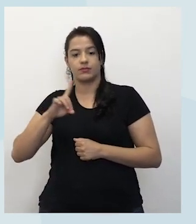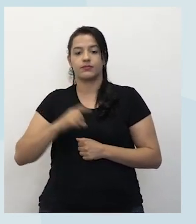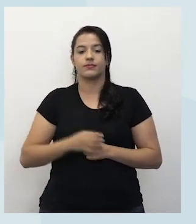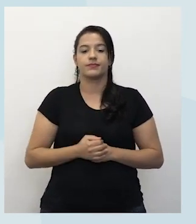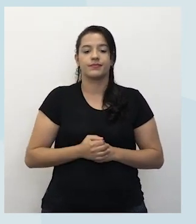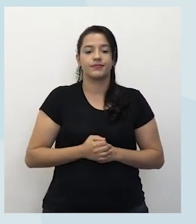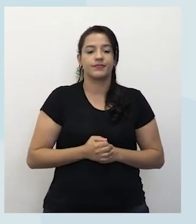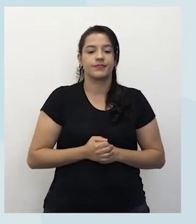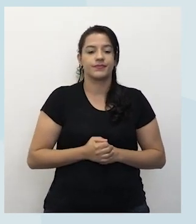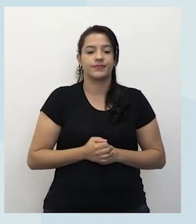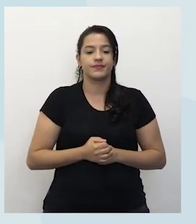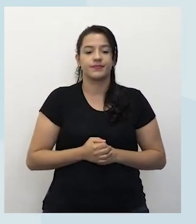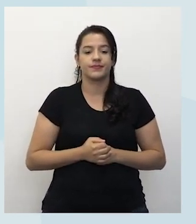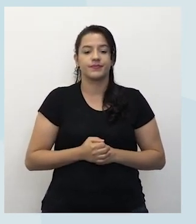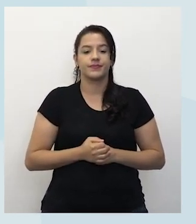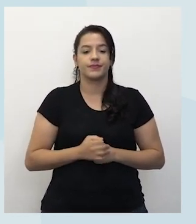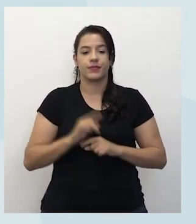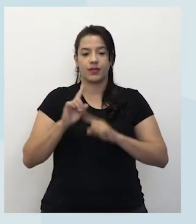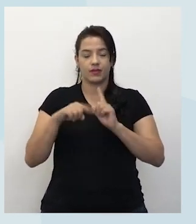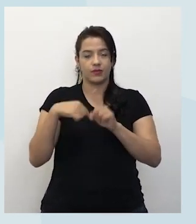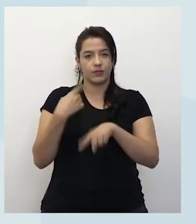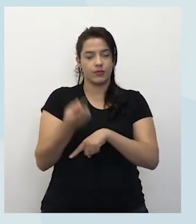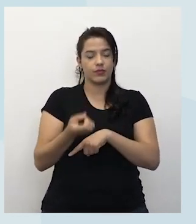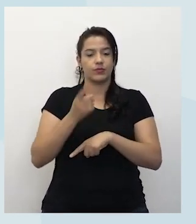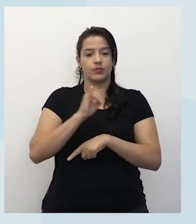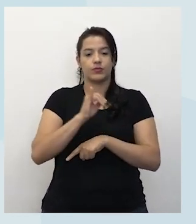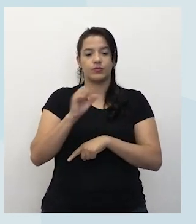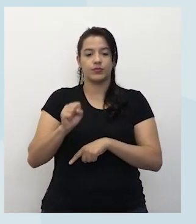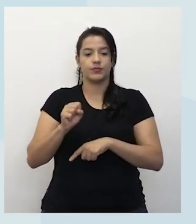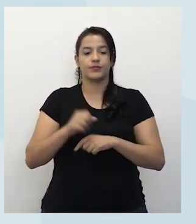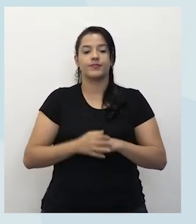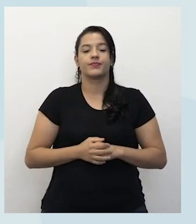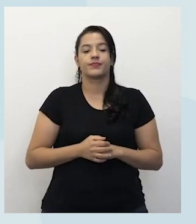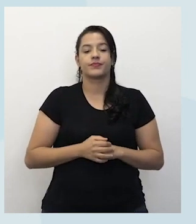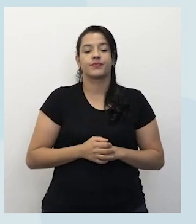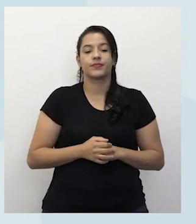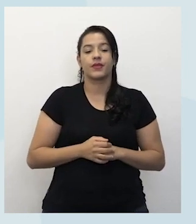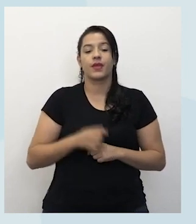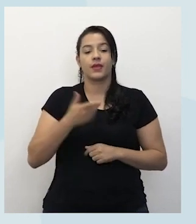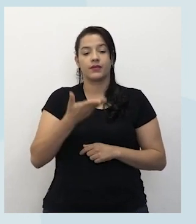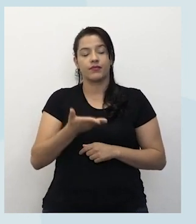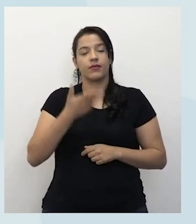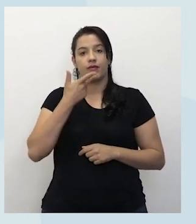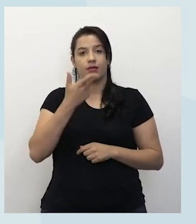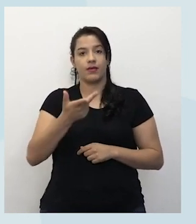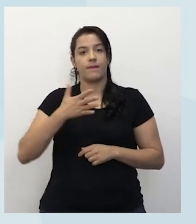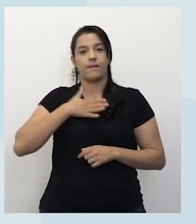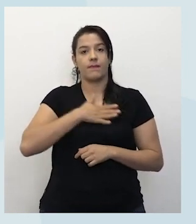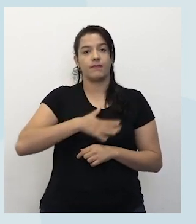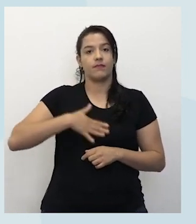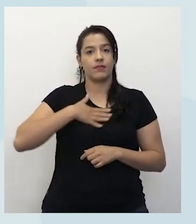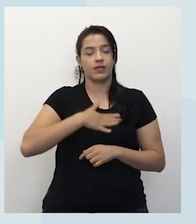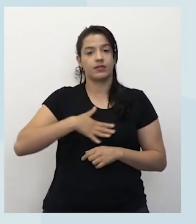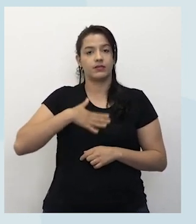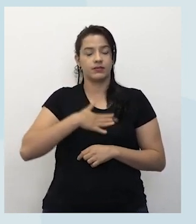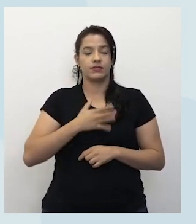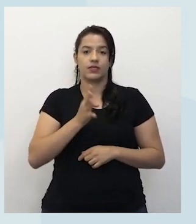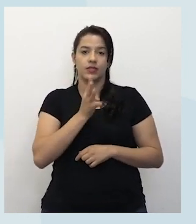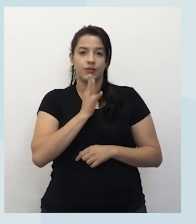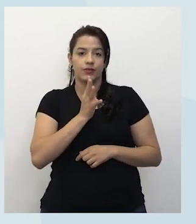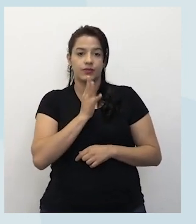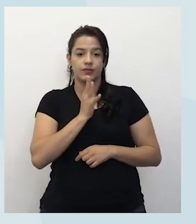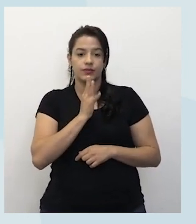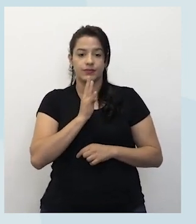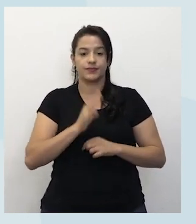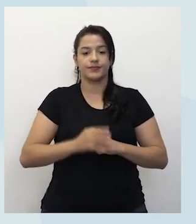o tal do verbo to be. Depois, próxima aula, a gente faz uma... Nice to meet you é prazer em conhecer. Você pode falar só nice to meet you